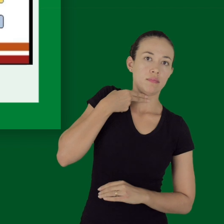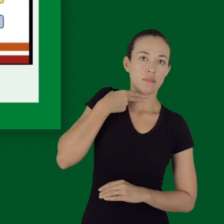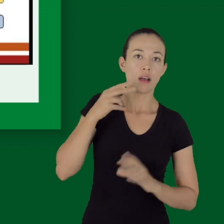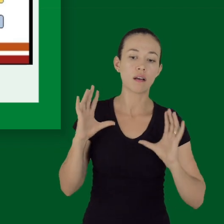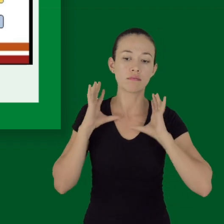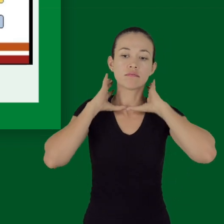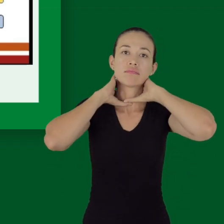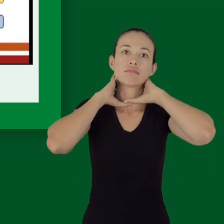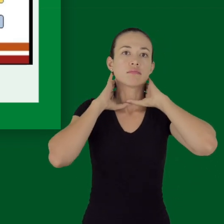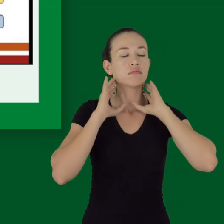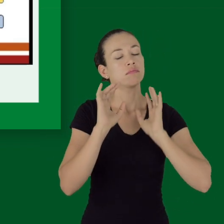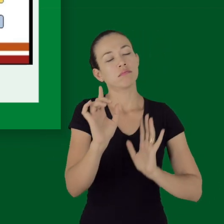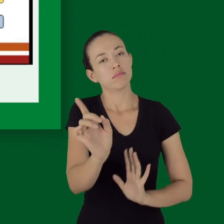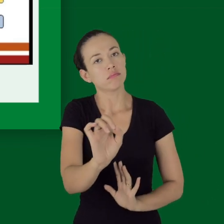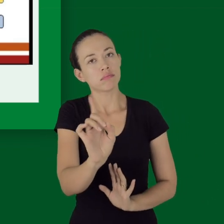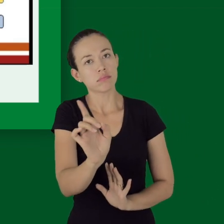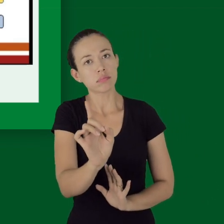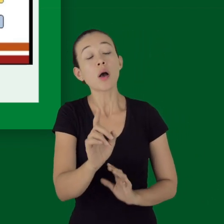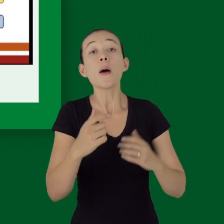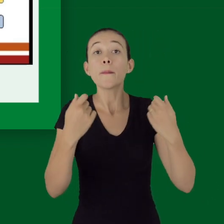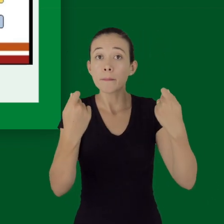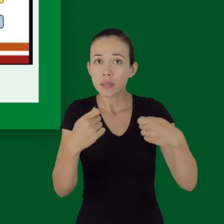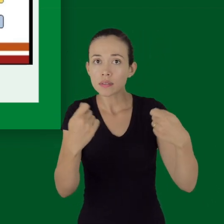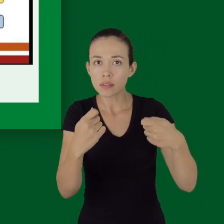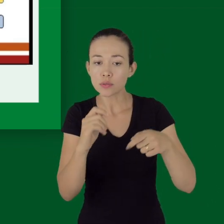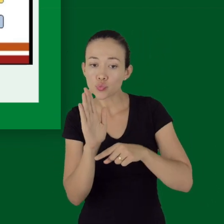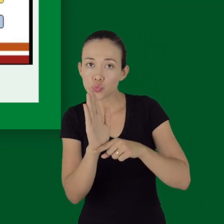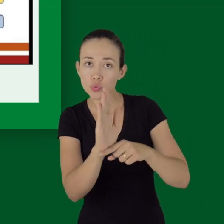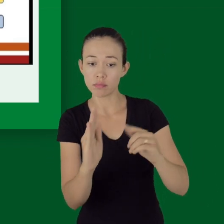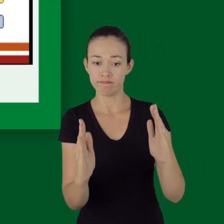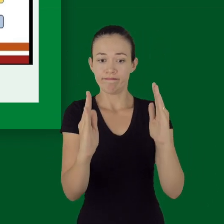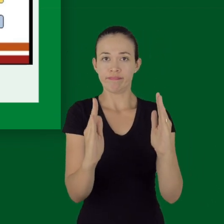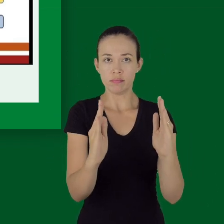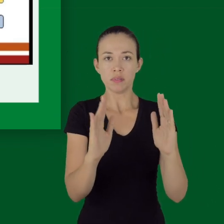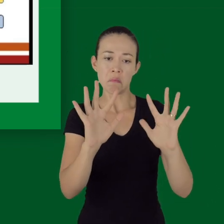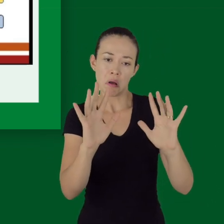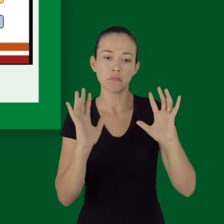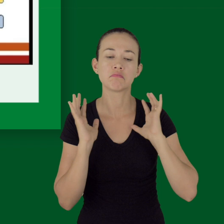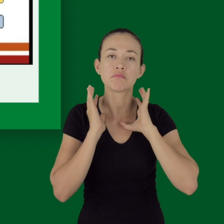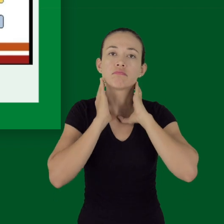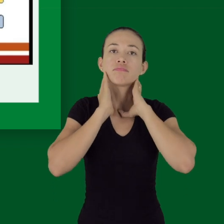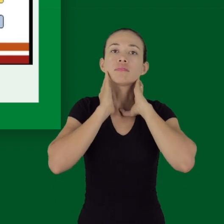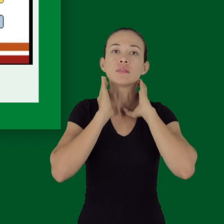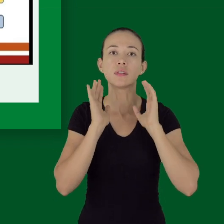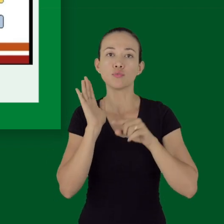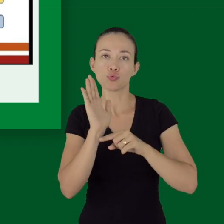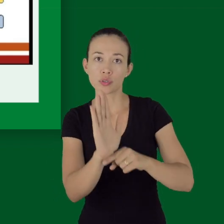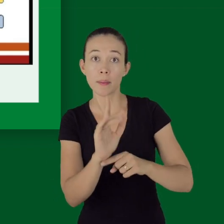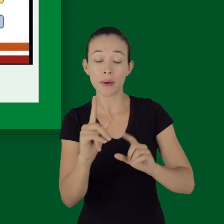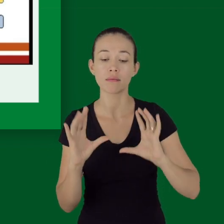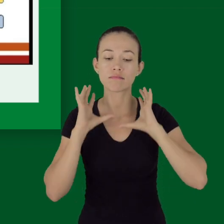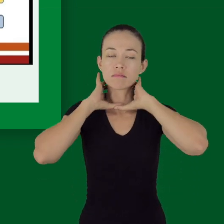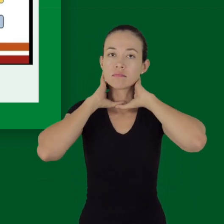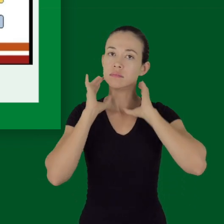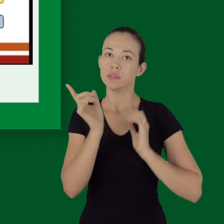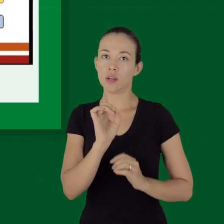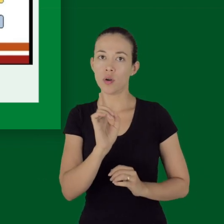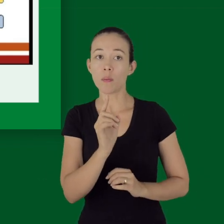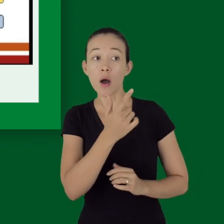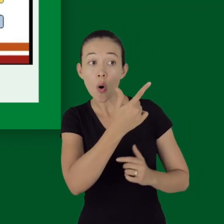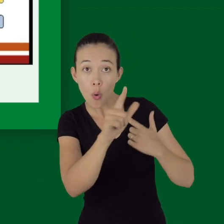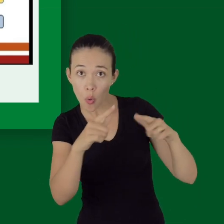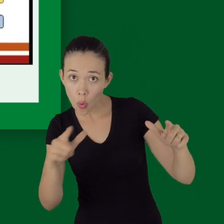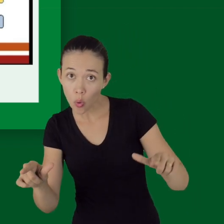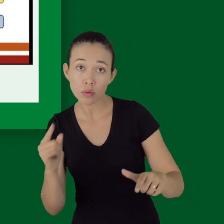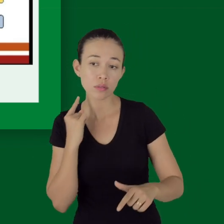paciente. Mas o trauma fechado, ele pode ser restrito, principalmente essas situações que nós acabamos de ver, que chamam a atenção, que são mecanismo de